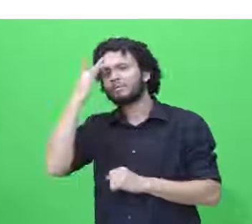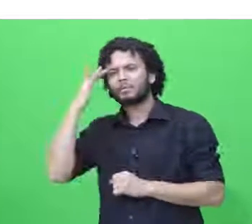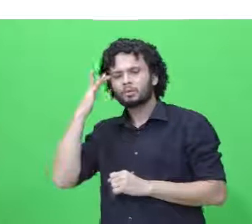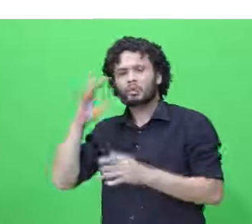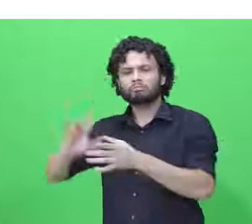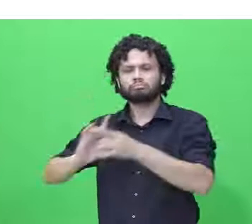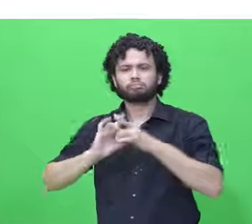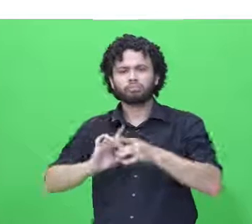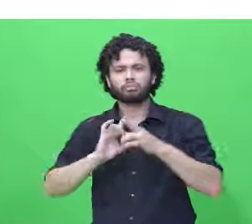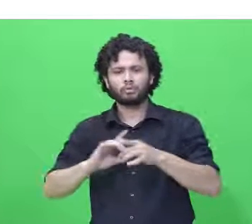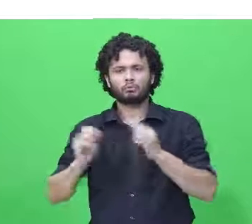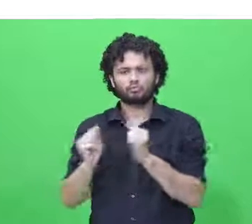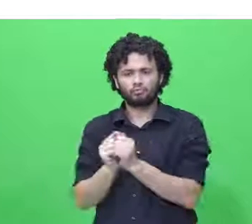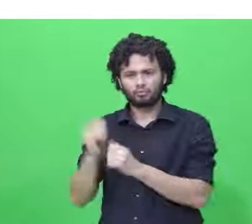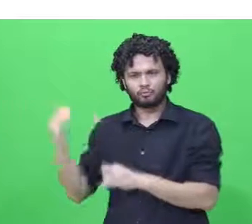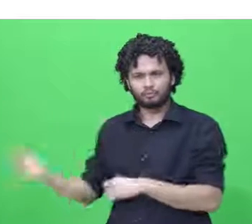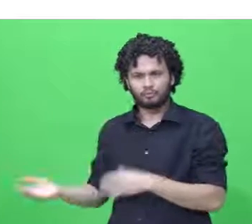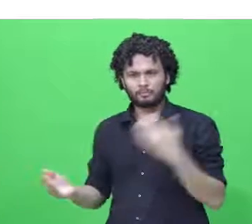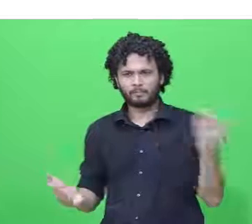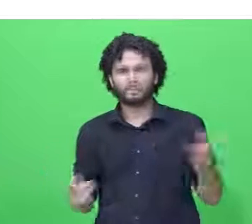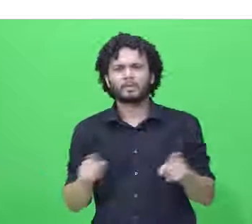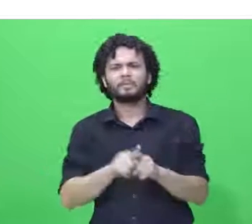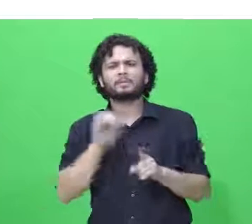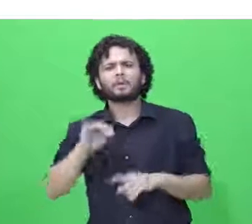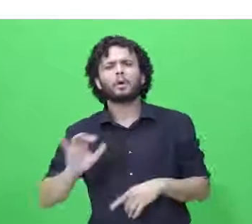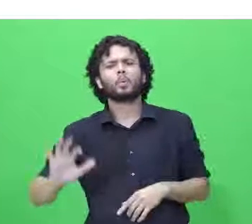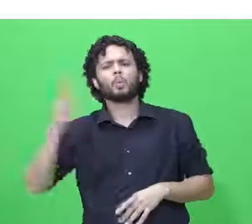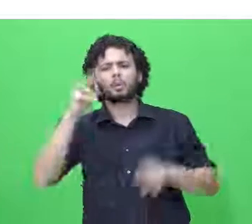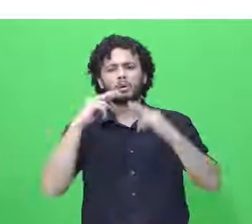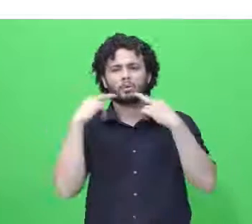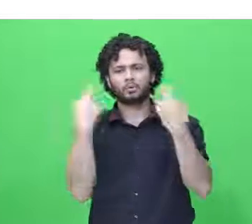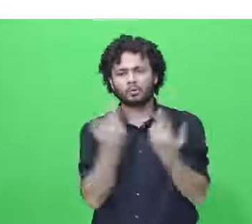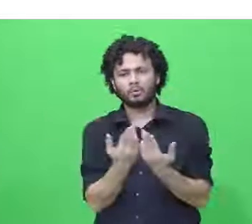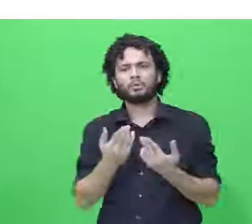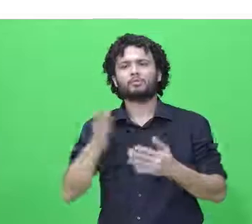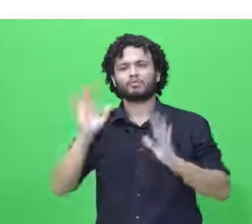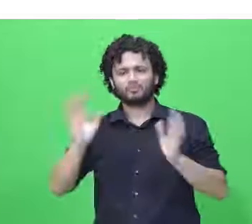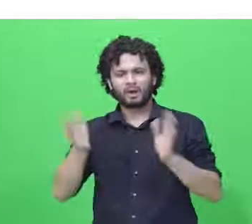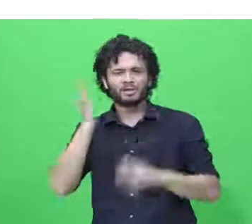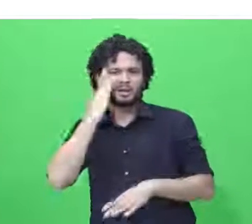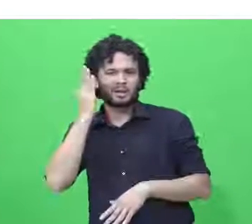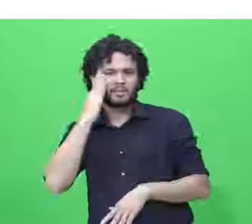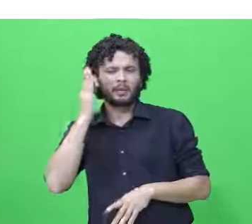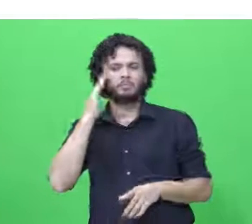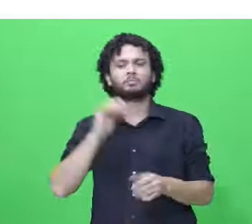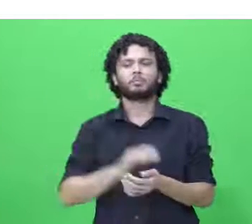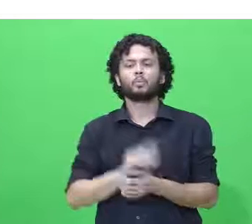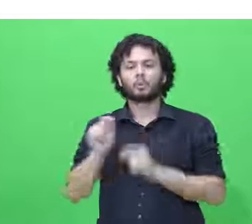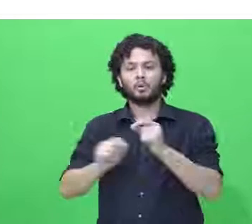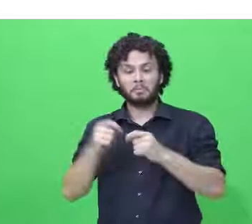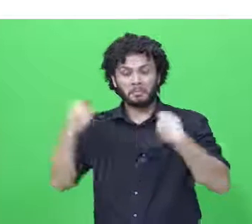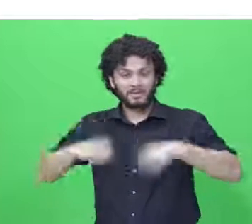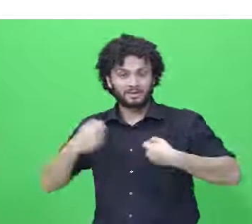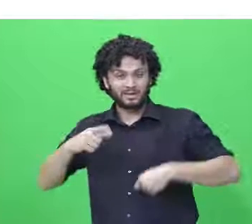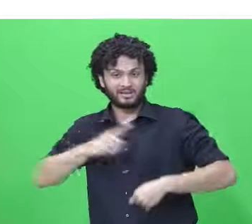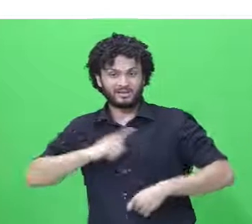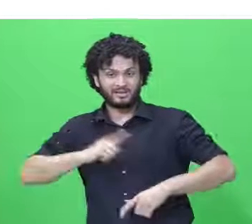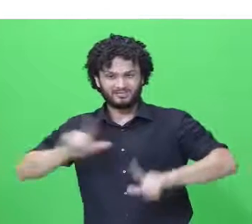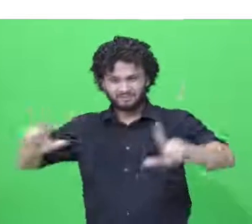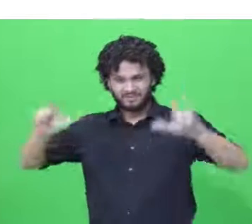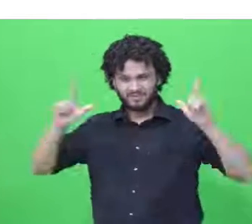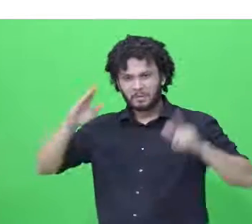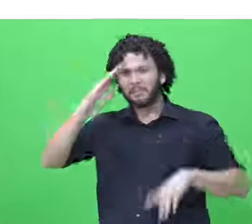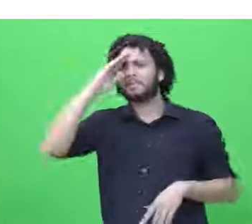ligadas próximas a ele. Então, tudo que acontecia nas reuniões, Vargas já sabia. Esse é o sindicalismo pelego, ou seja, você tem uma figura principal